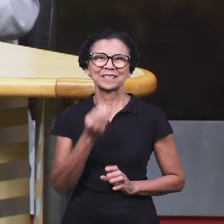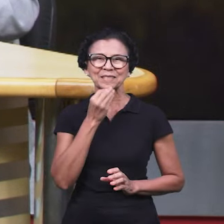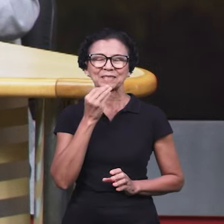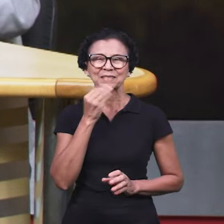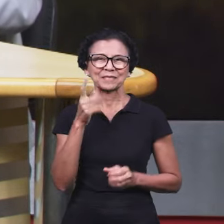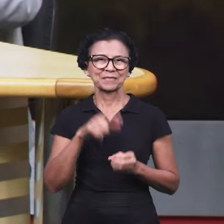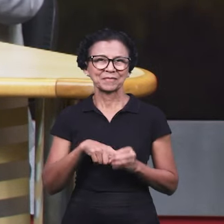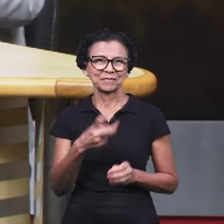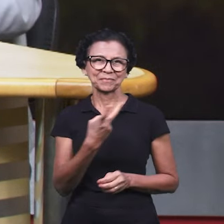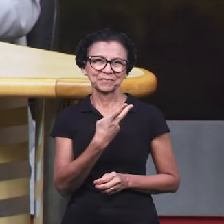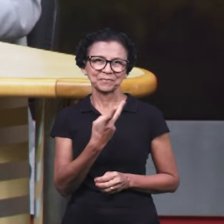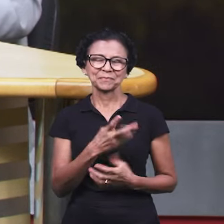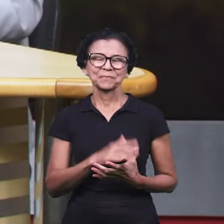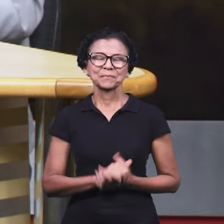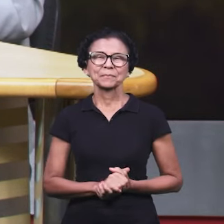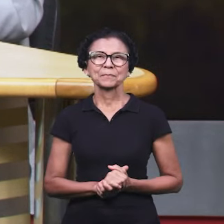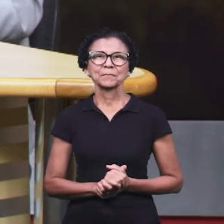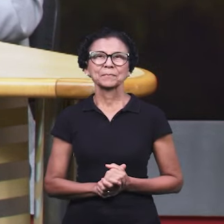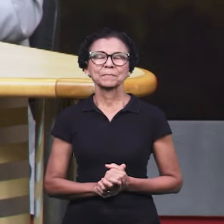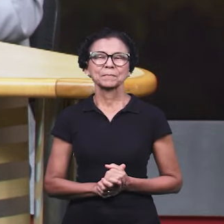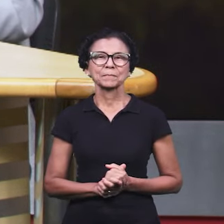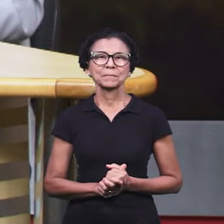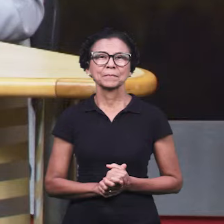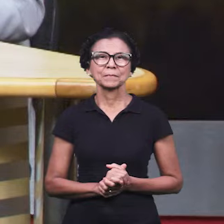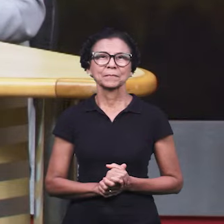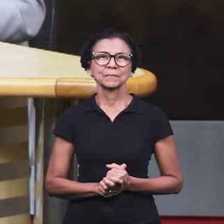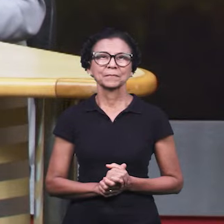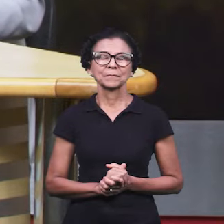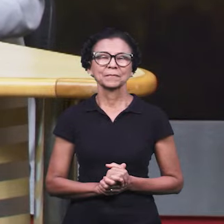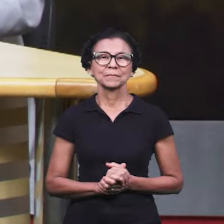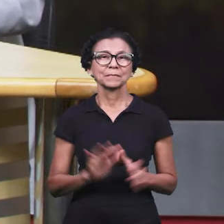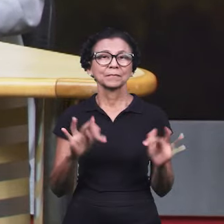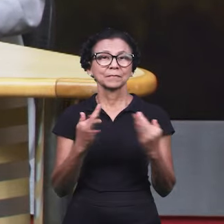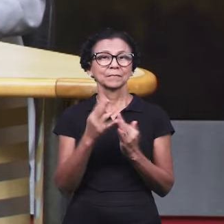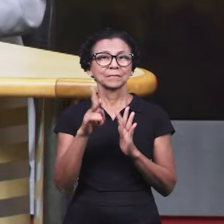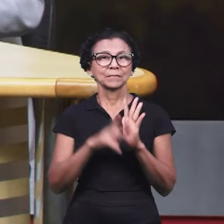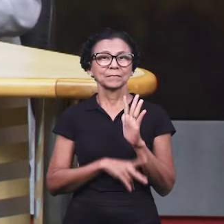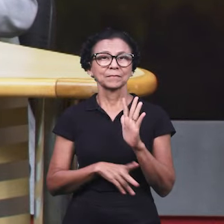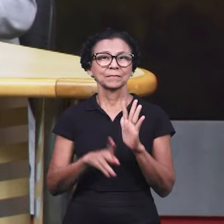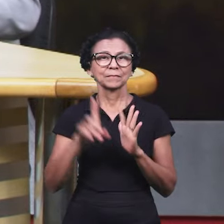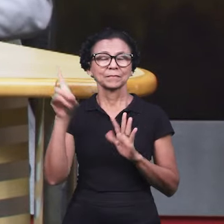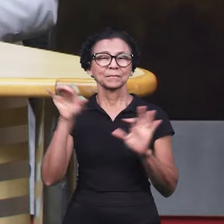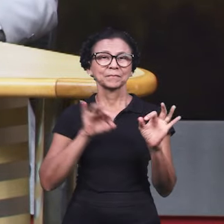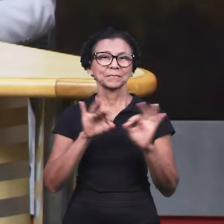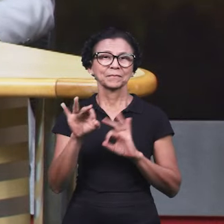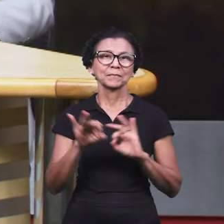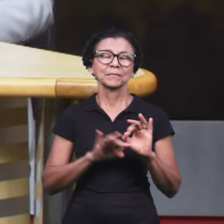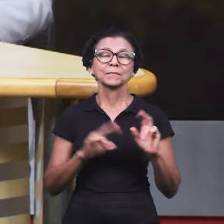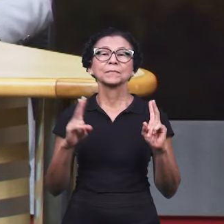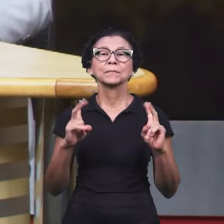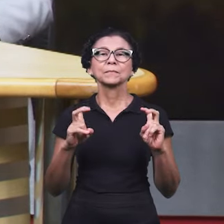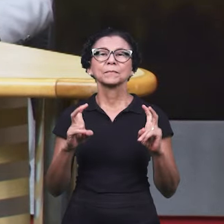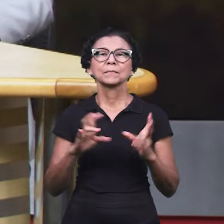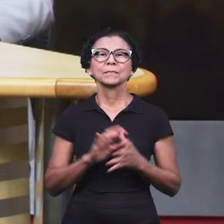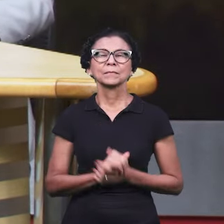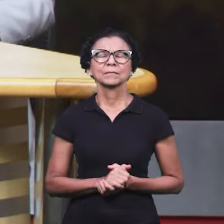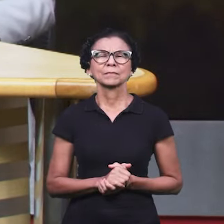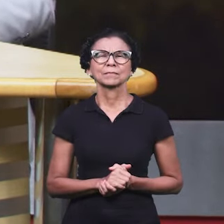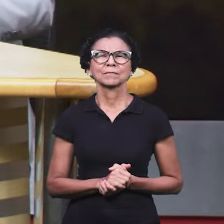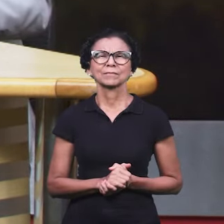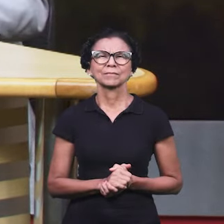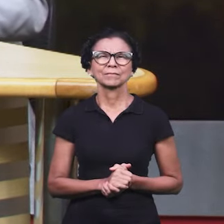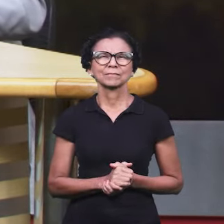Tá certo muito bem a gente chega então ao final de mais uma edição do programa Família o projeto de Deus tema desse programa não